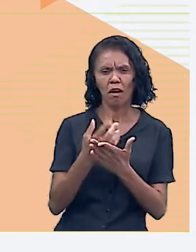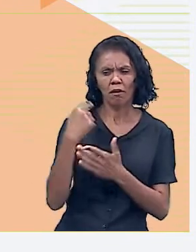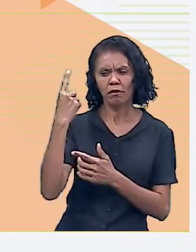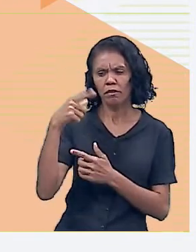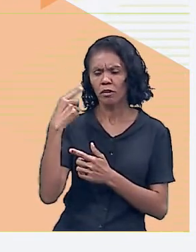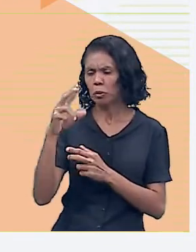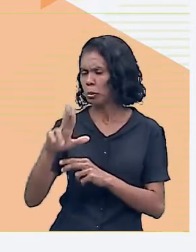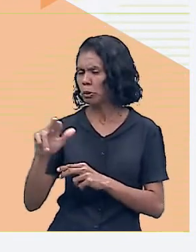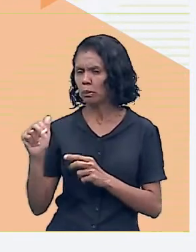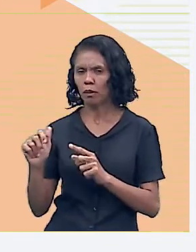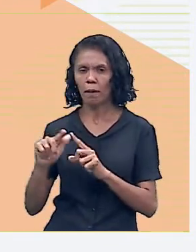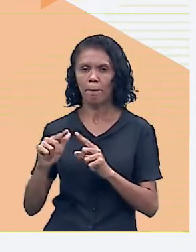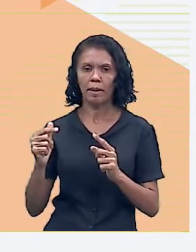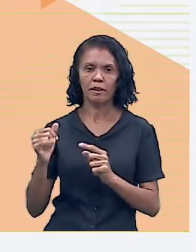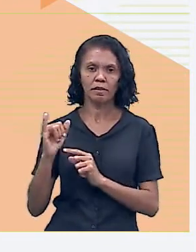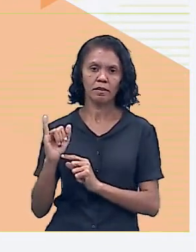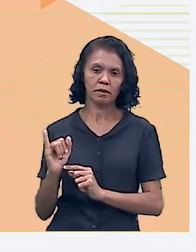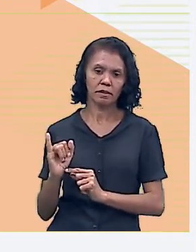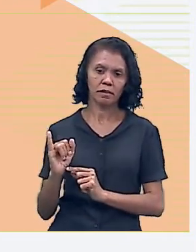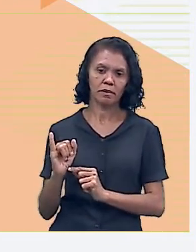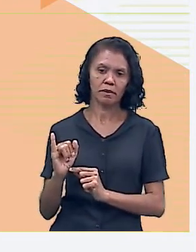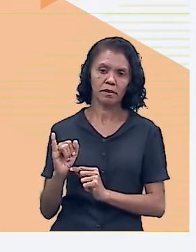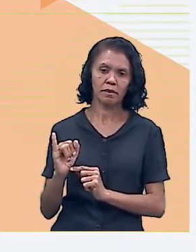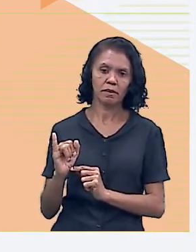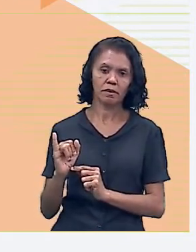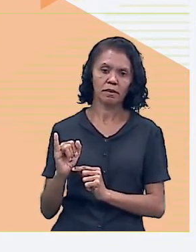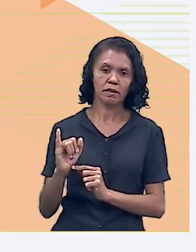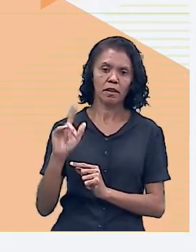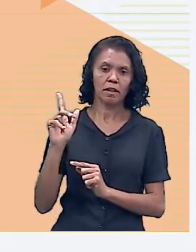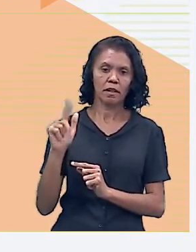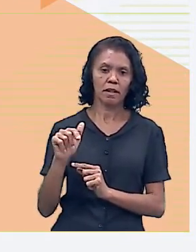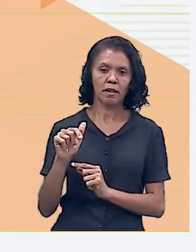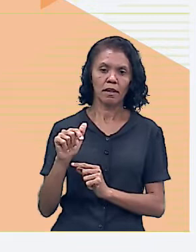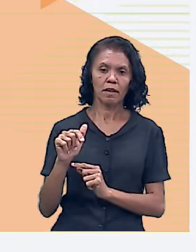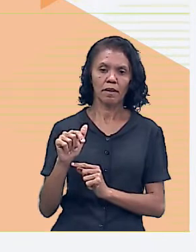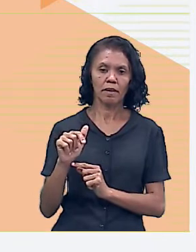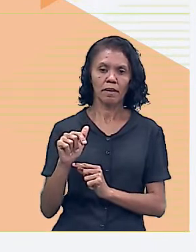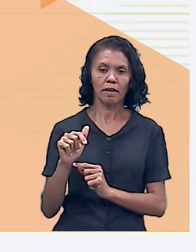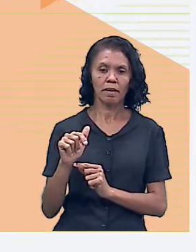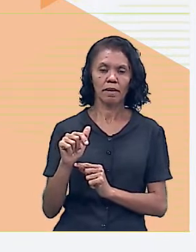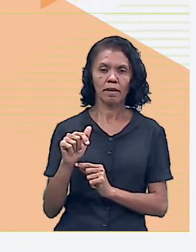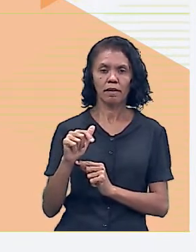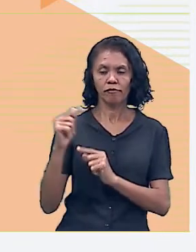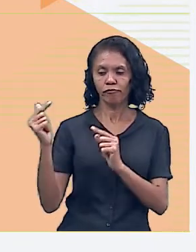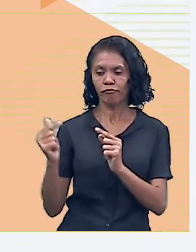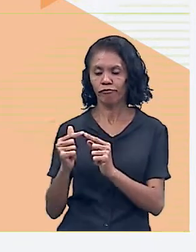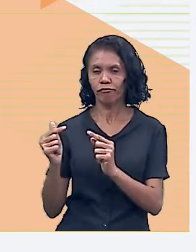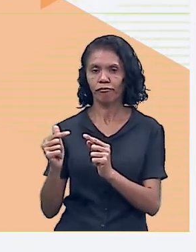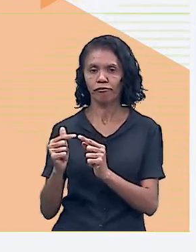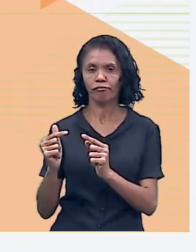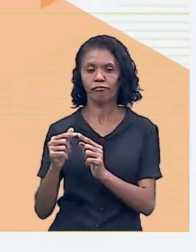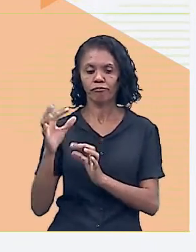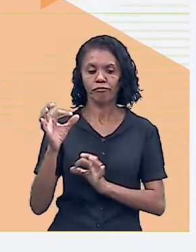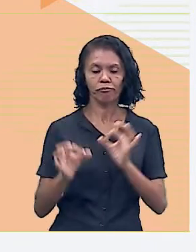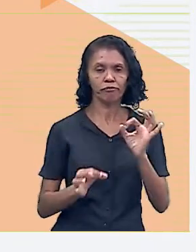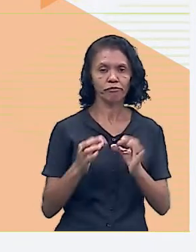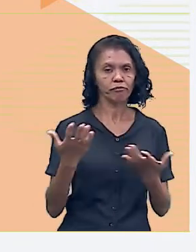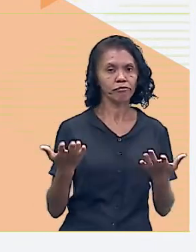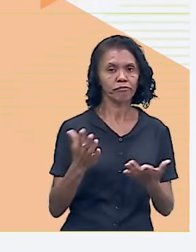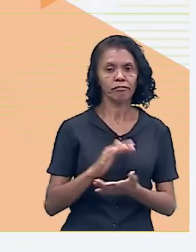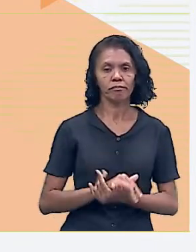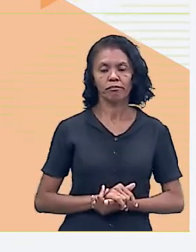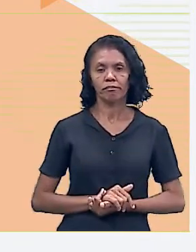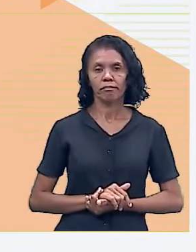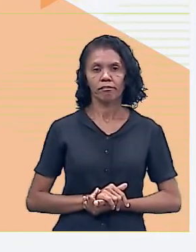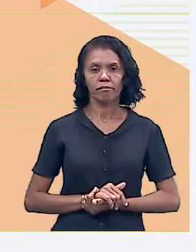algo da Constituição você pode utilizar no seu texto porque é um conhecimento jurídico é oriundo de uma área do saber então você pode utilizá-lo